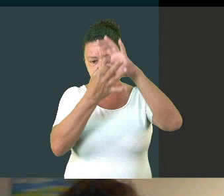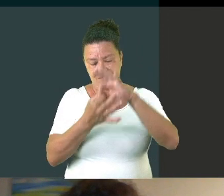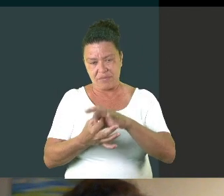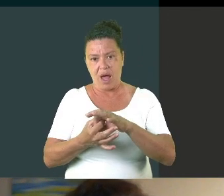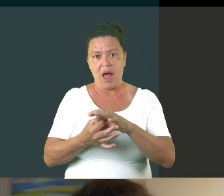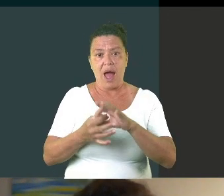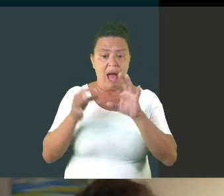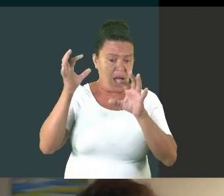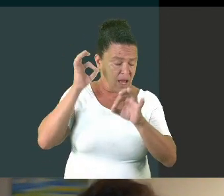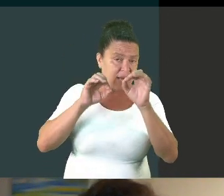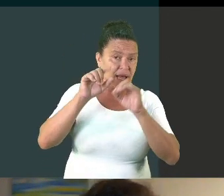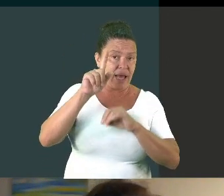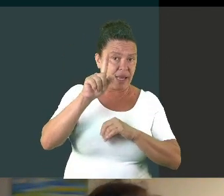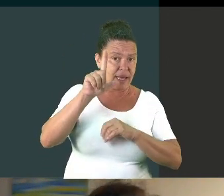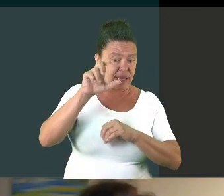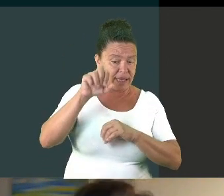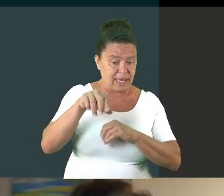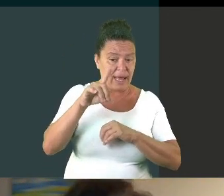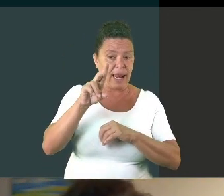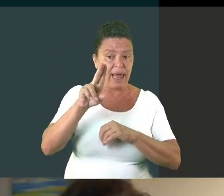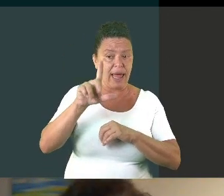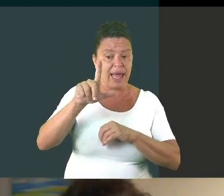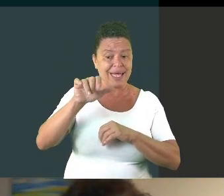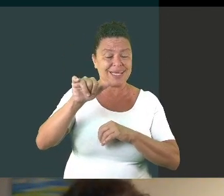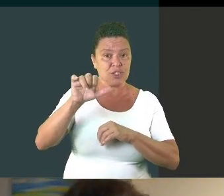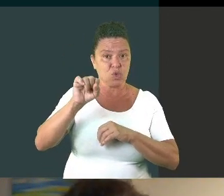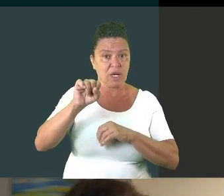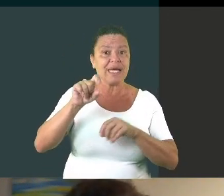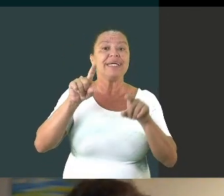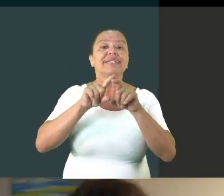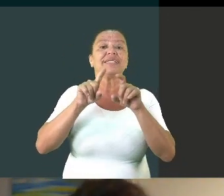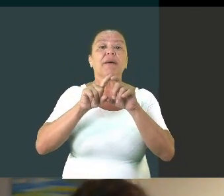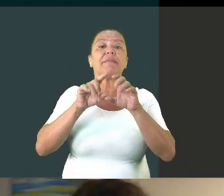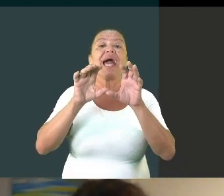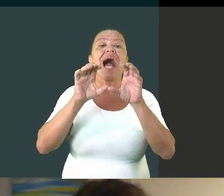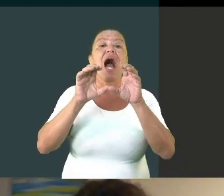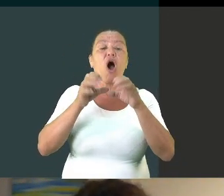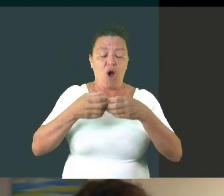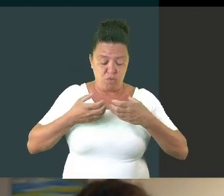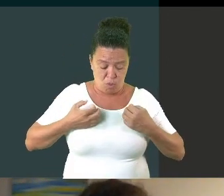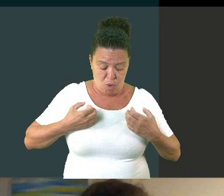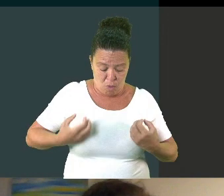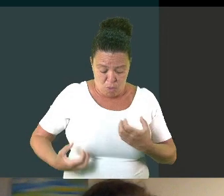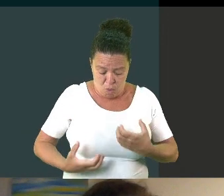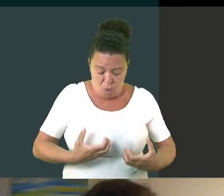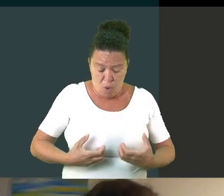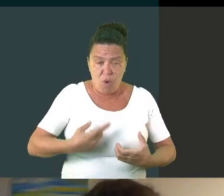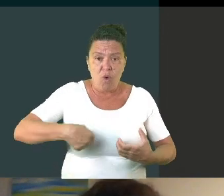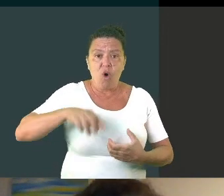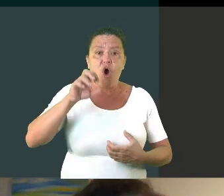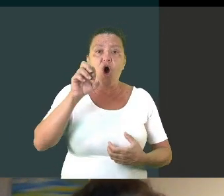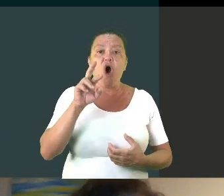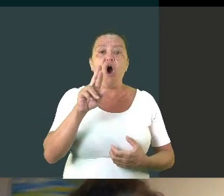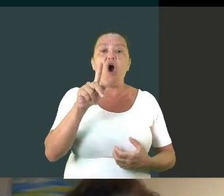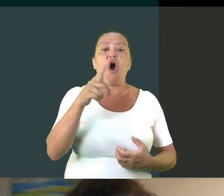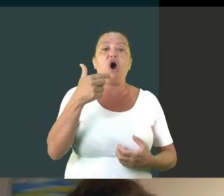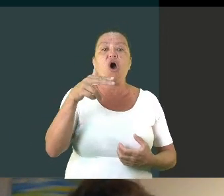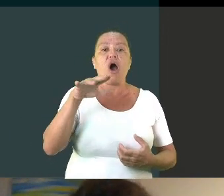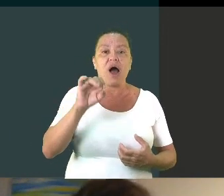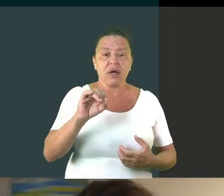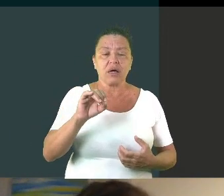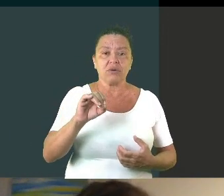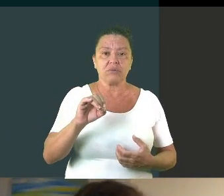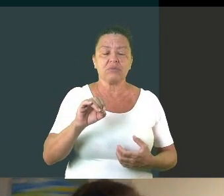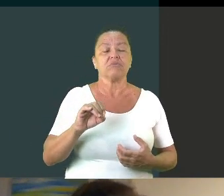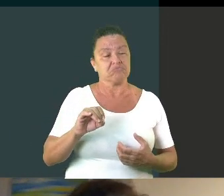glândulas do nosso corpo e aos órgãos do nosso corpo. Então, o chakra coronário,